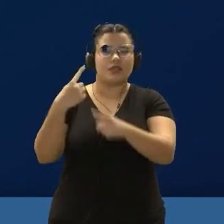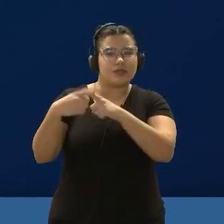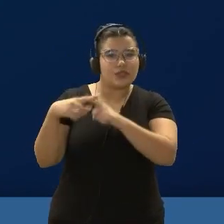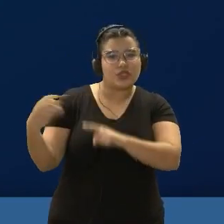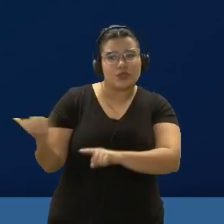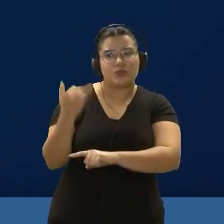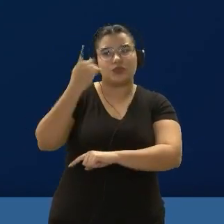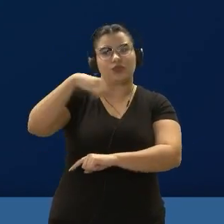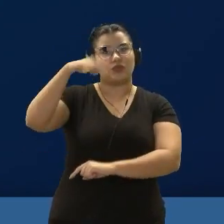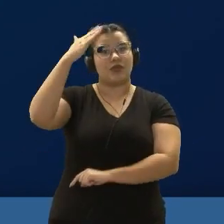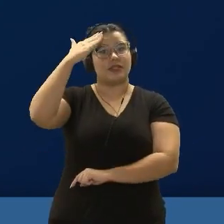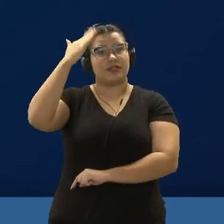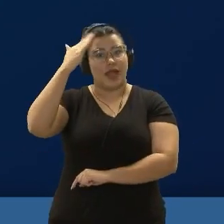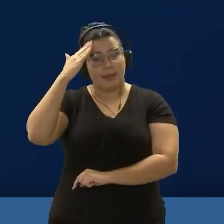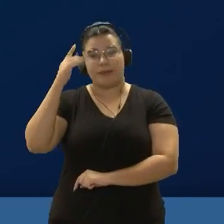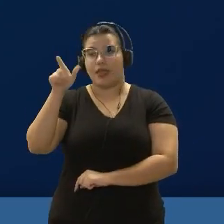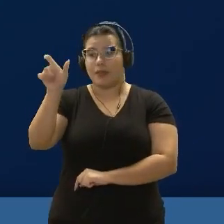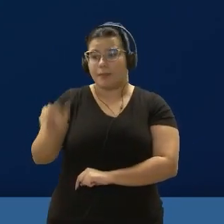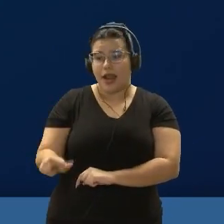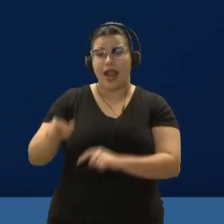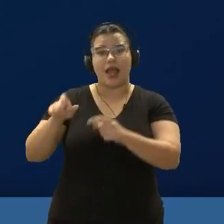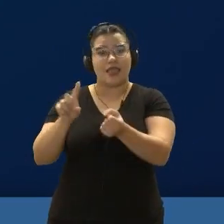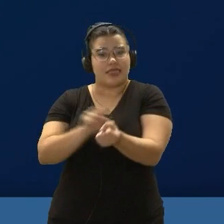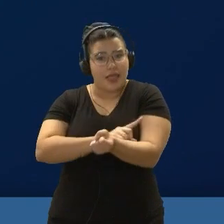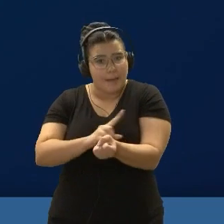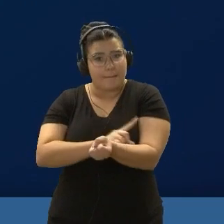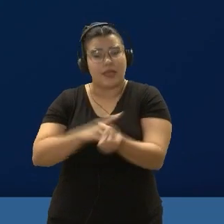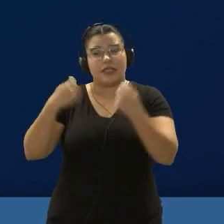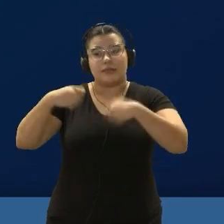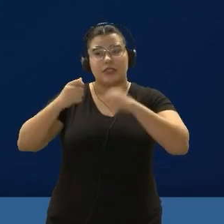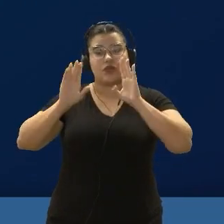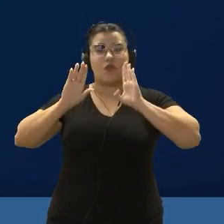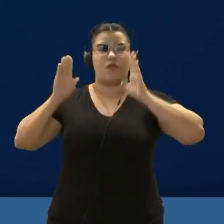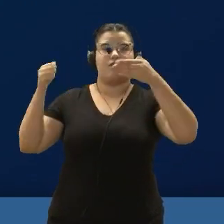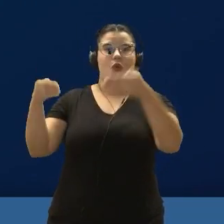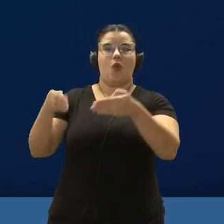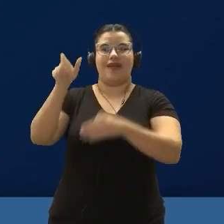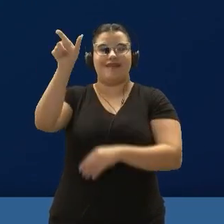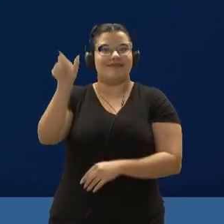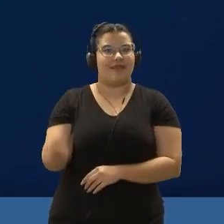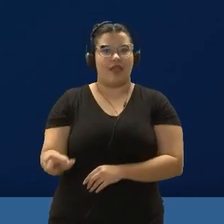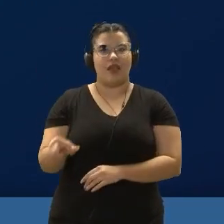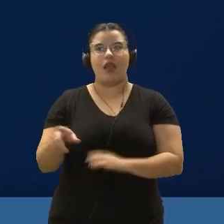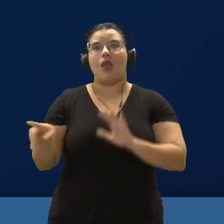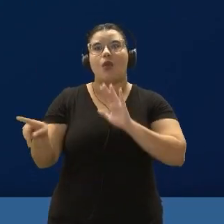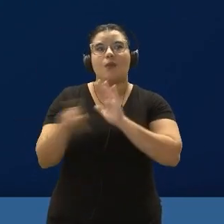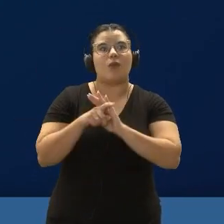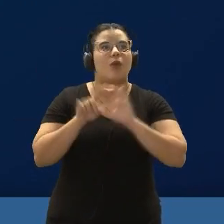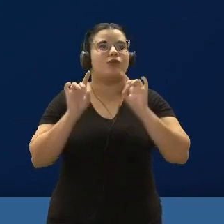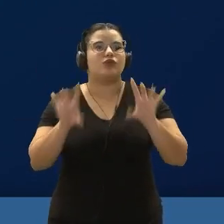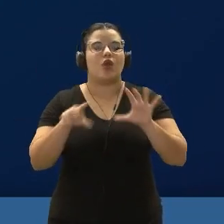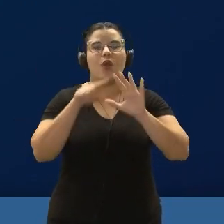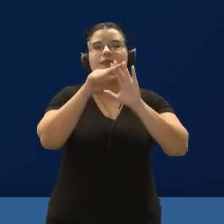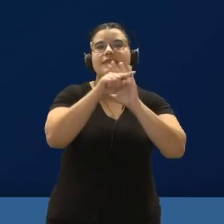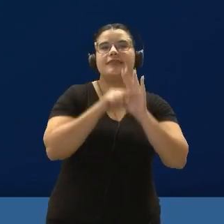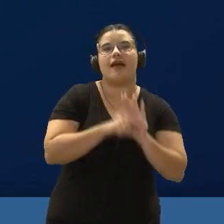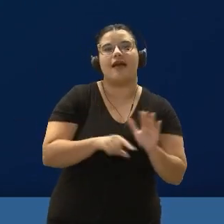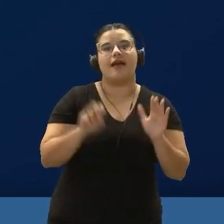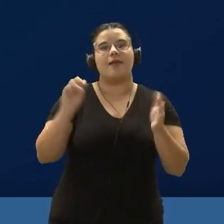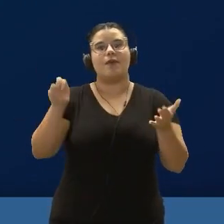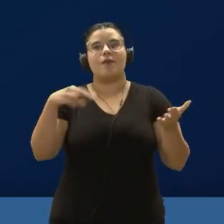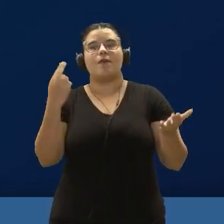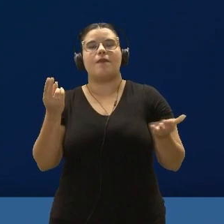diabetes precisa ter a sua abordagem centrada nele, e não centrada nos exames, e não centrada